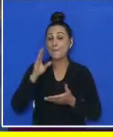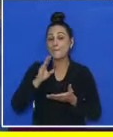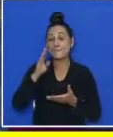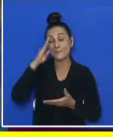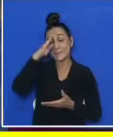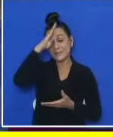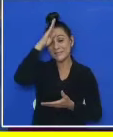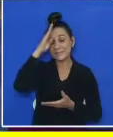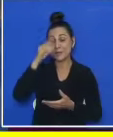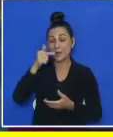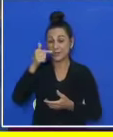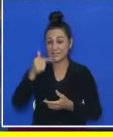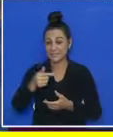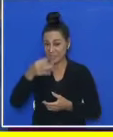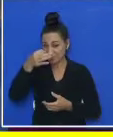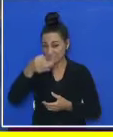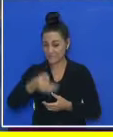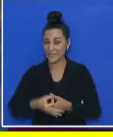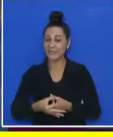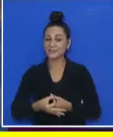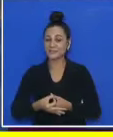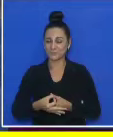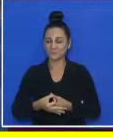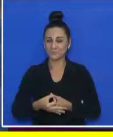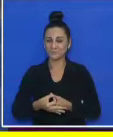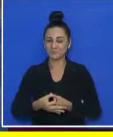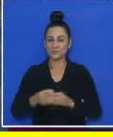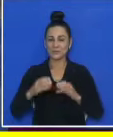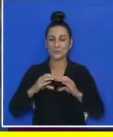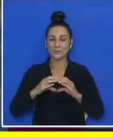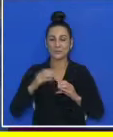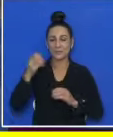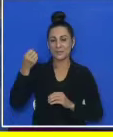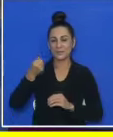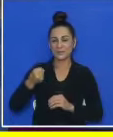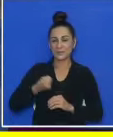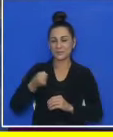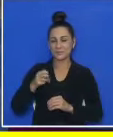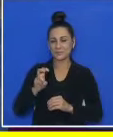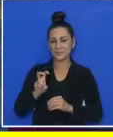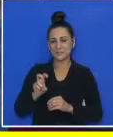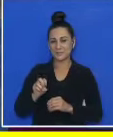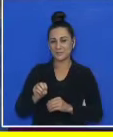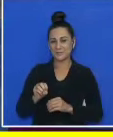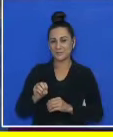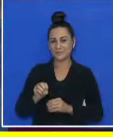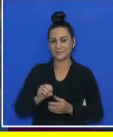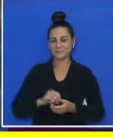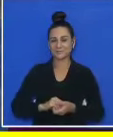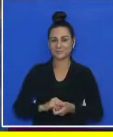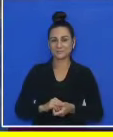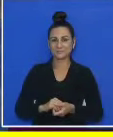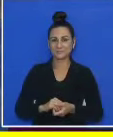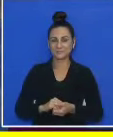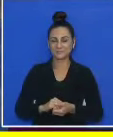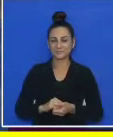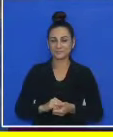faixa dos 7 acertos. Bola branca, número 50. Branca,